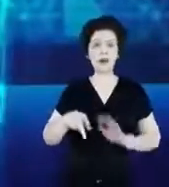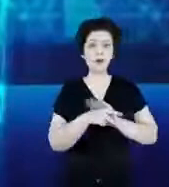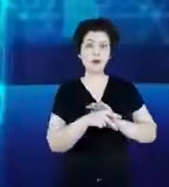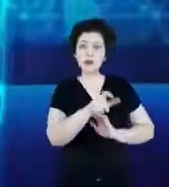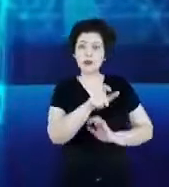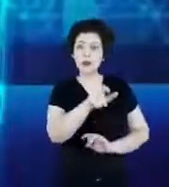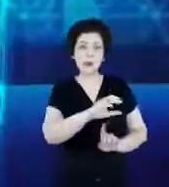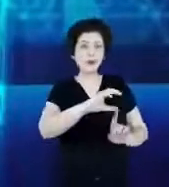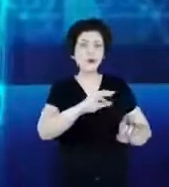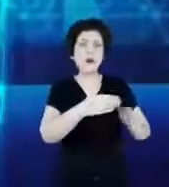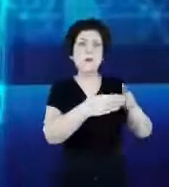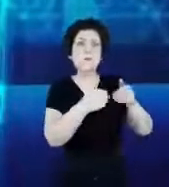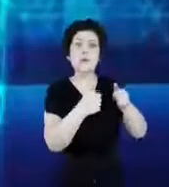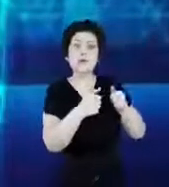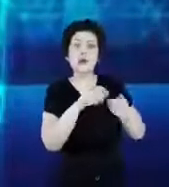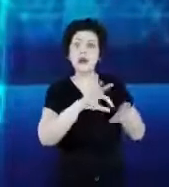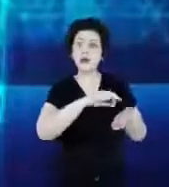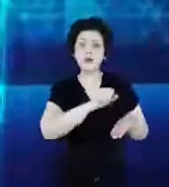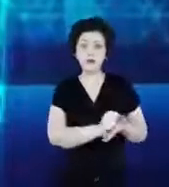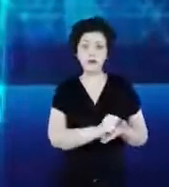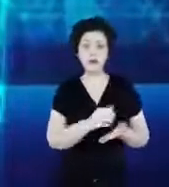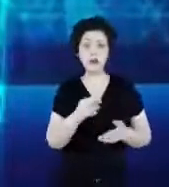desse consumidor, dessa família, que está